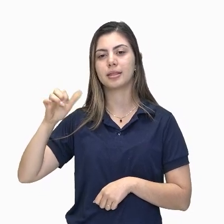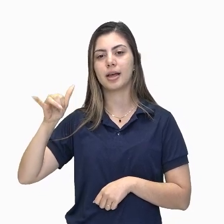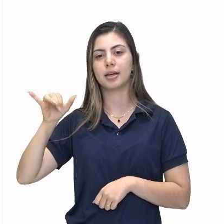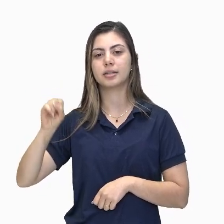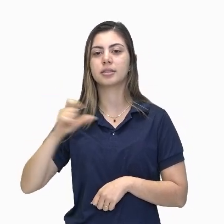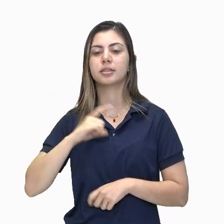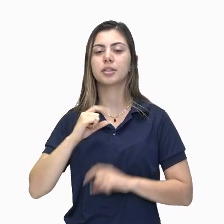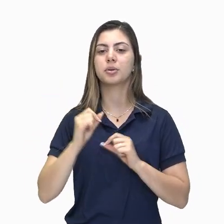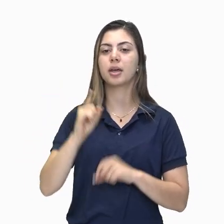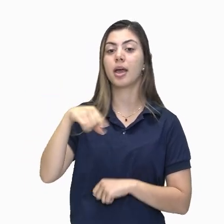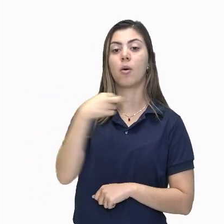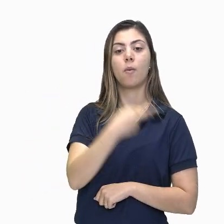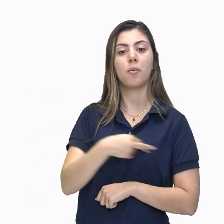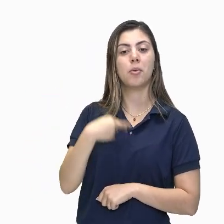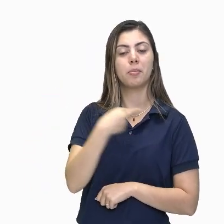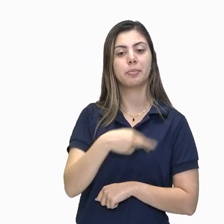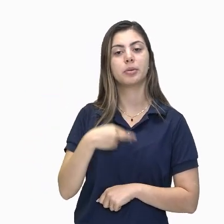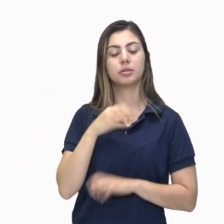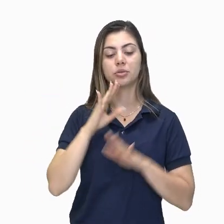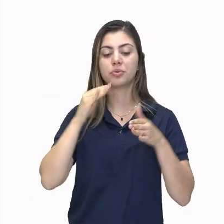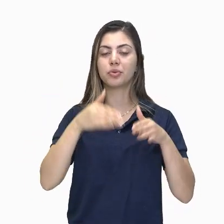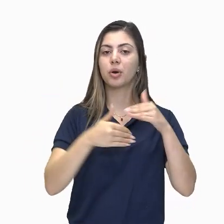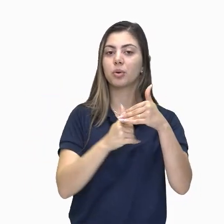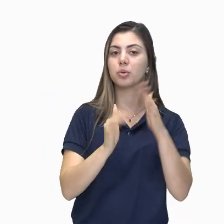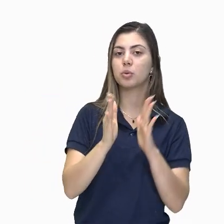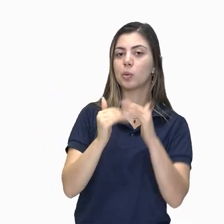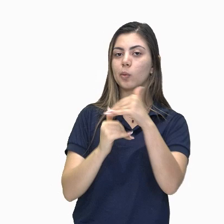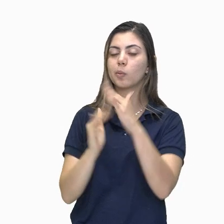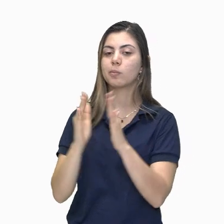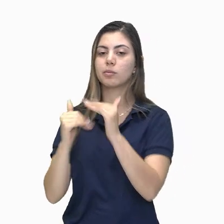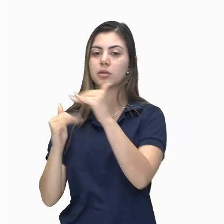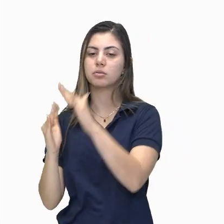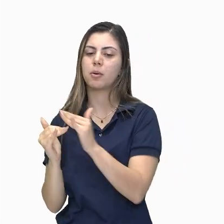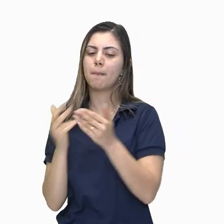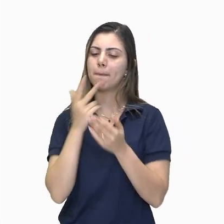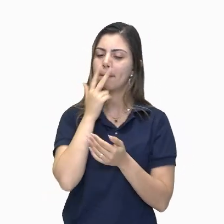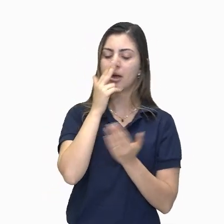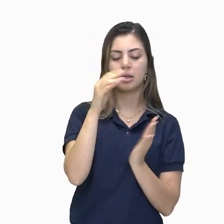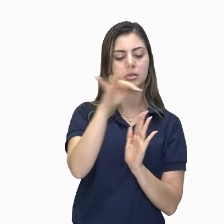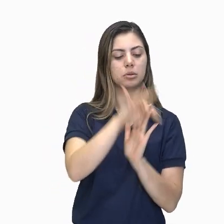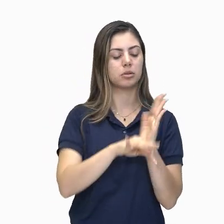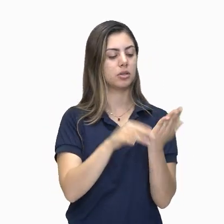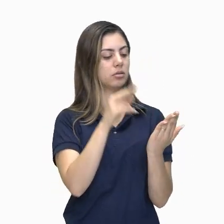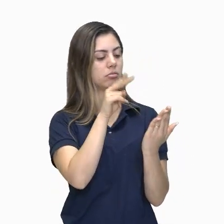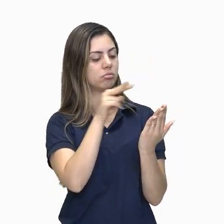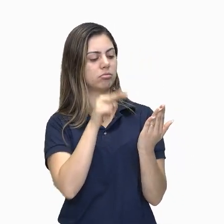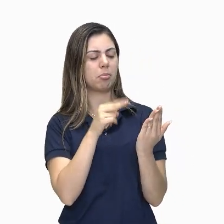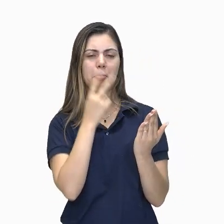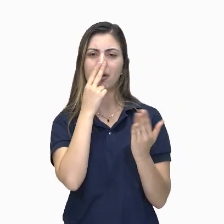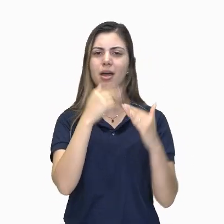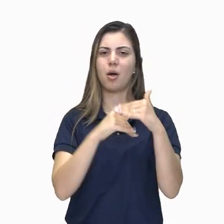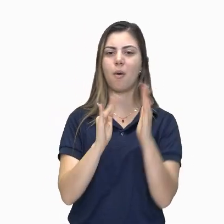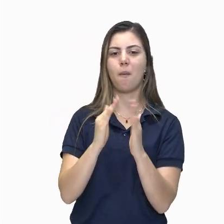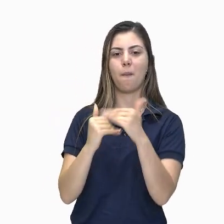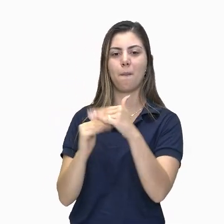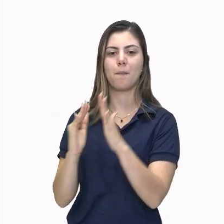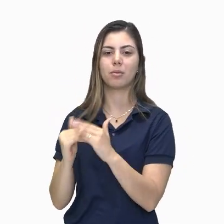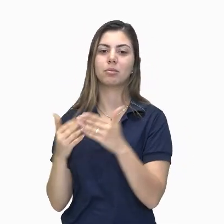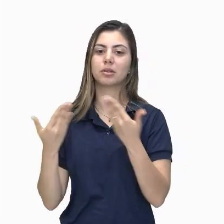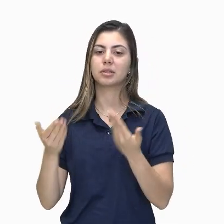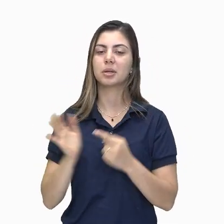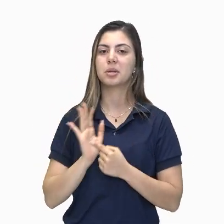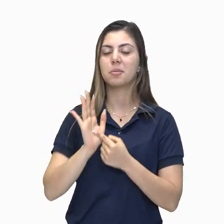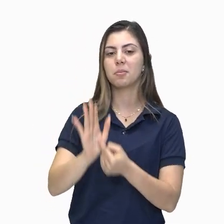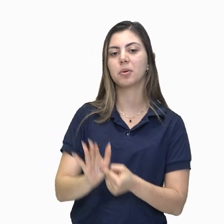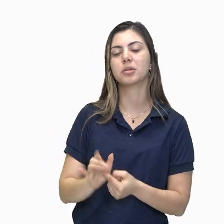é justamente esse elemento do cubismo, em que todos os blocos parecem que são cubos independentes. Que ele tentou trazer para a